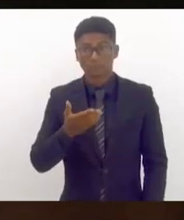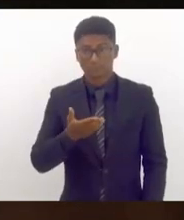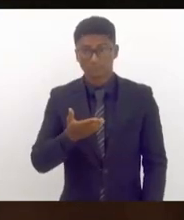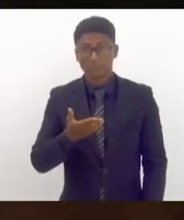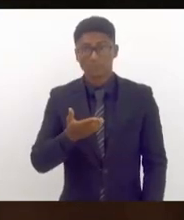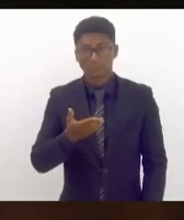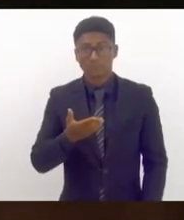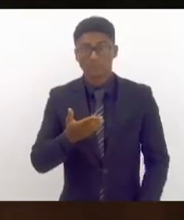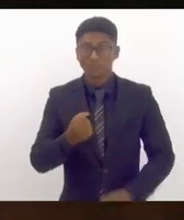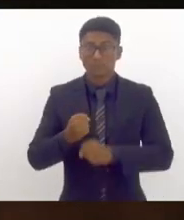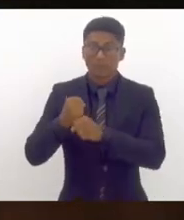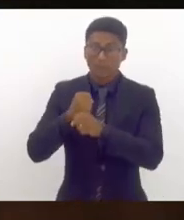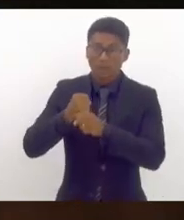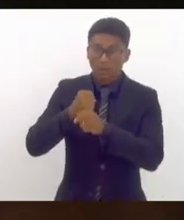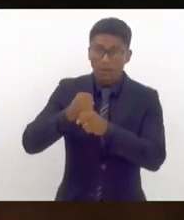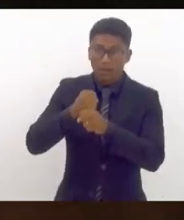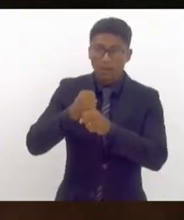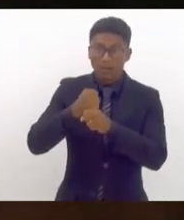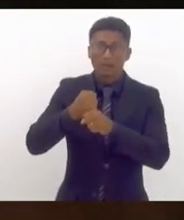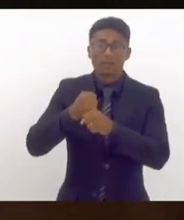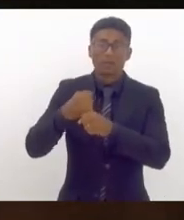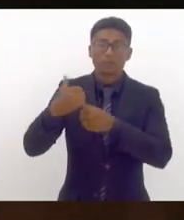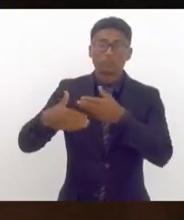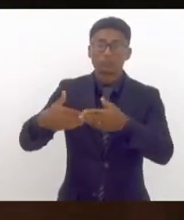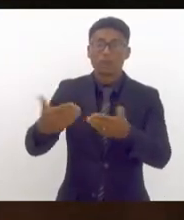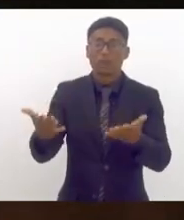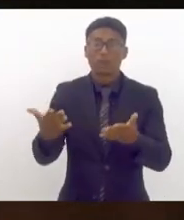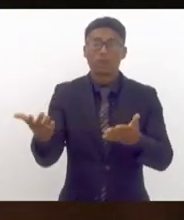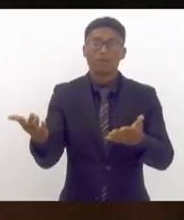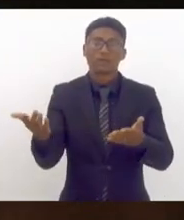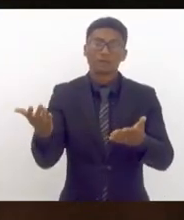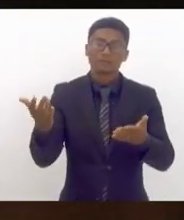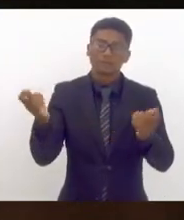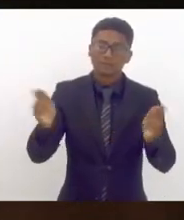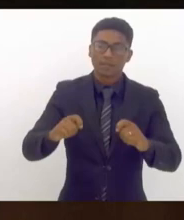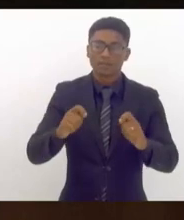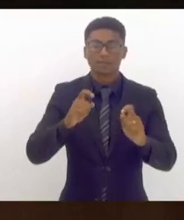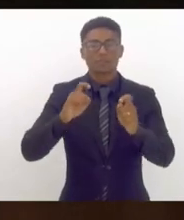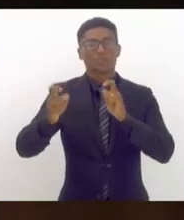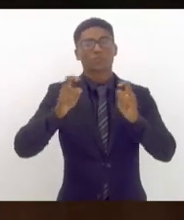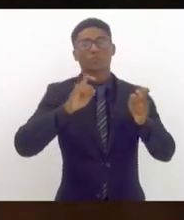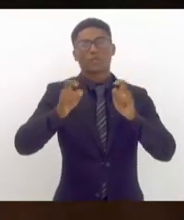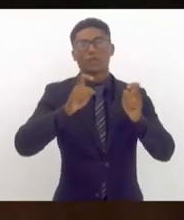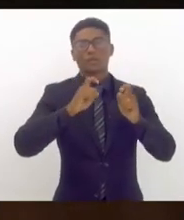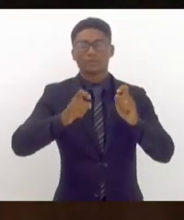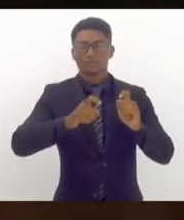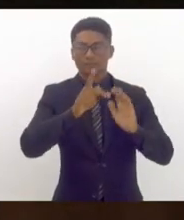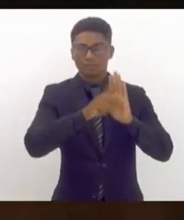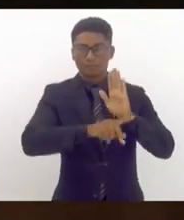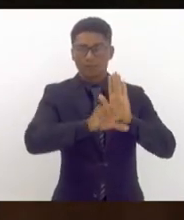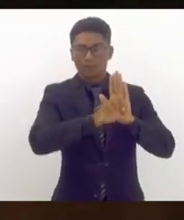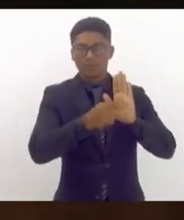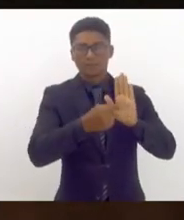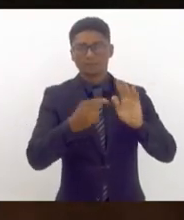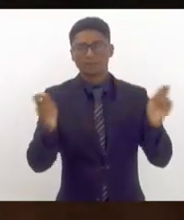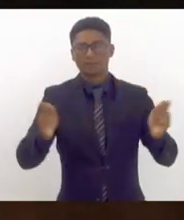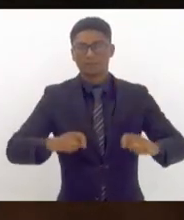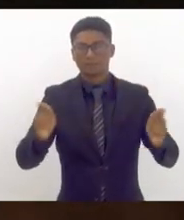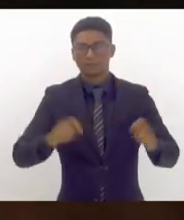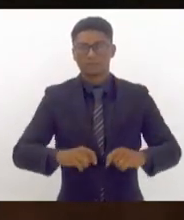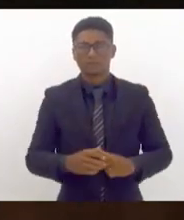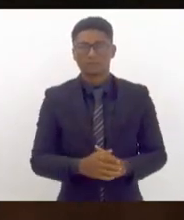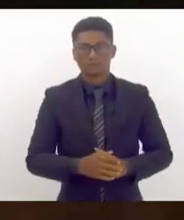não sei quantos anos, estar aqui discutindo o projeto, graças ao bom trabalho que ela realizou para os